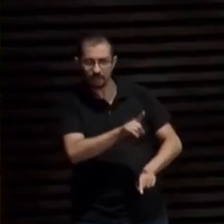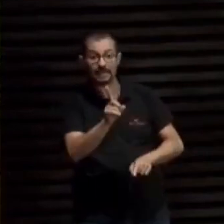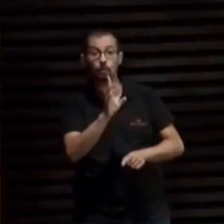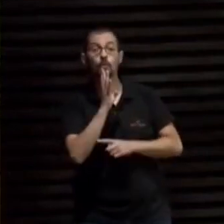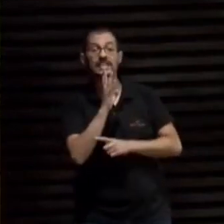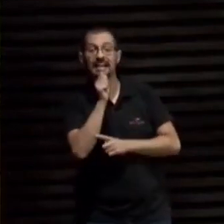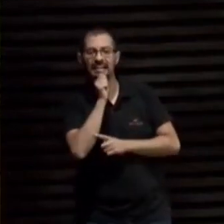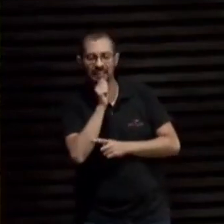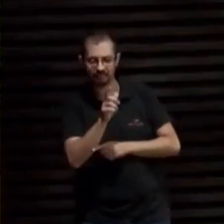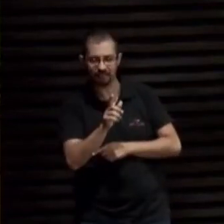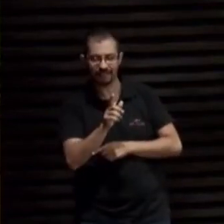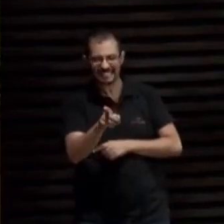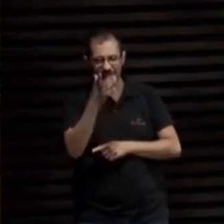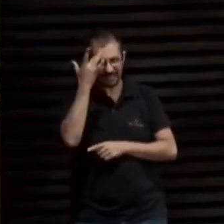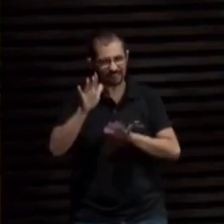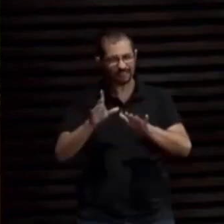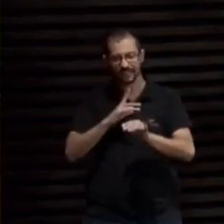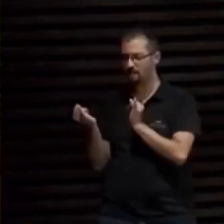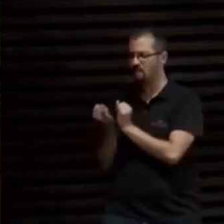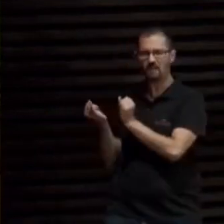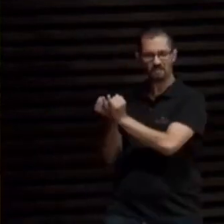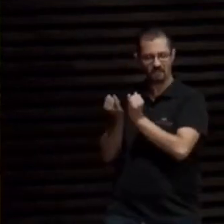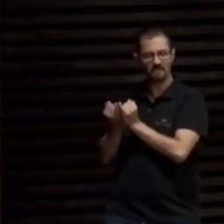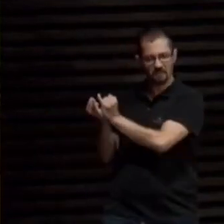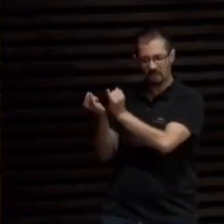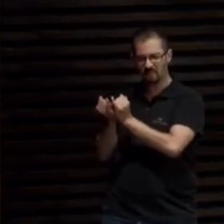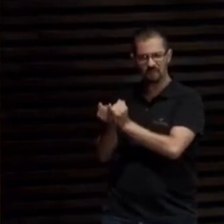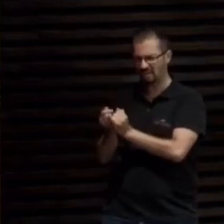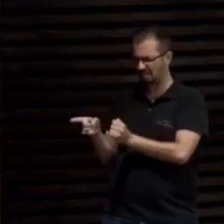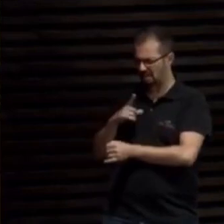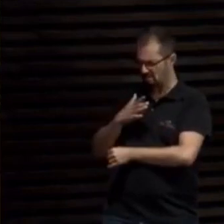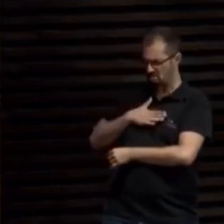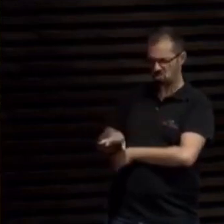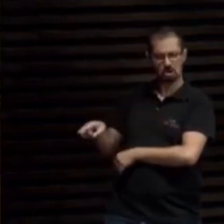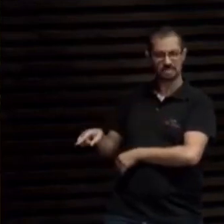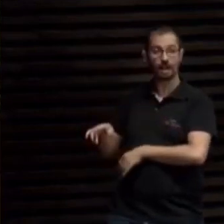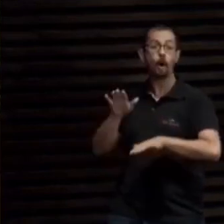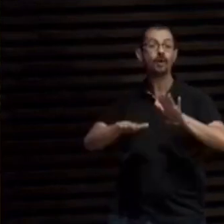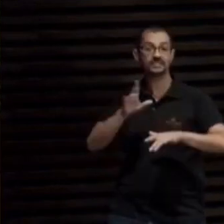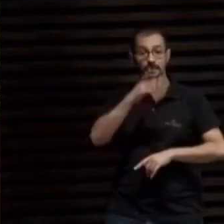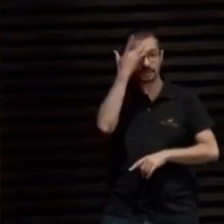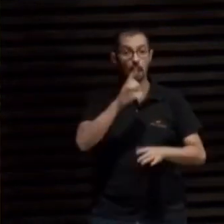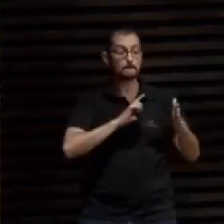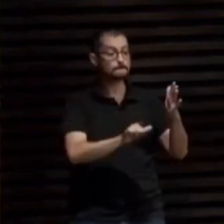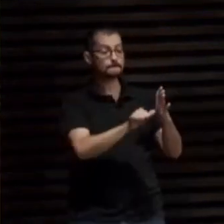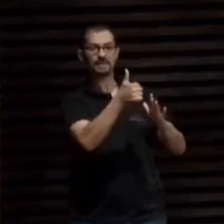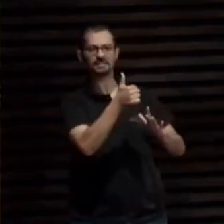Você já viu uma pessoa que você olha pela primeira vez e diz assim: meu santo não vai com dele? Pois é.